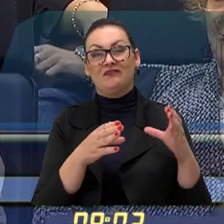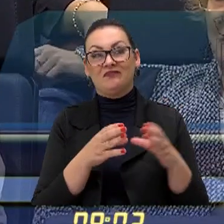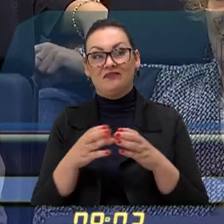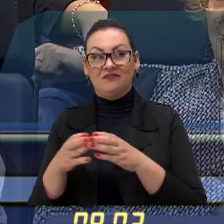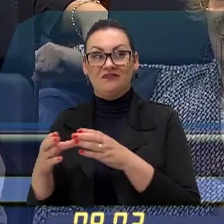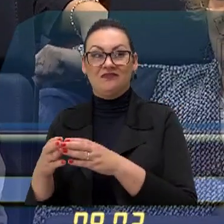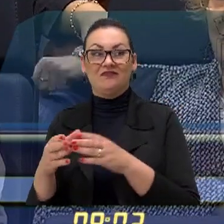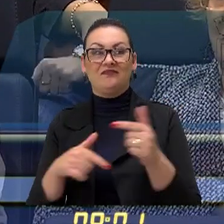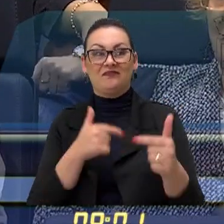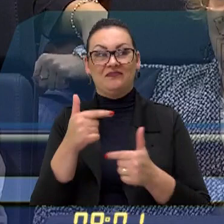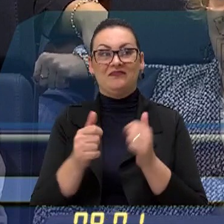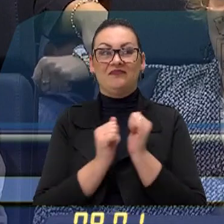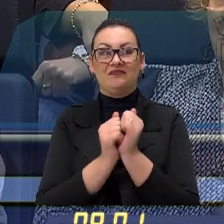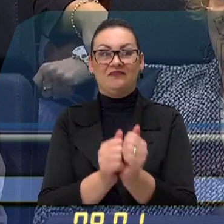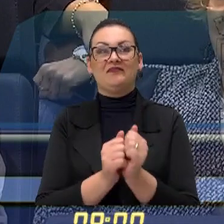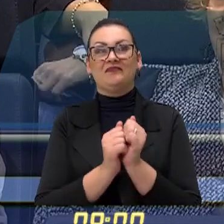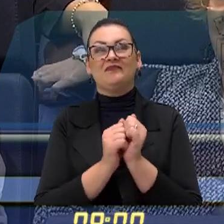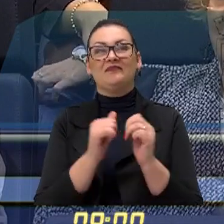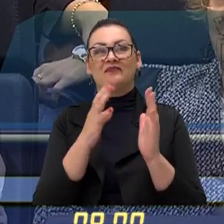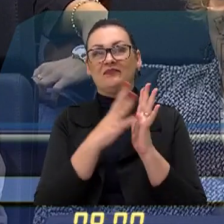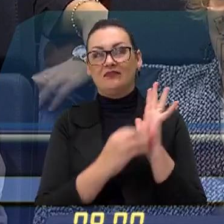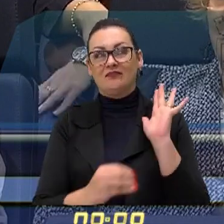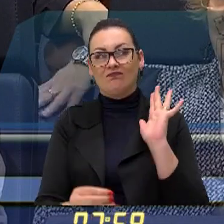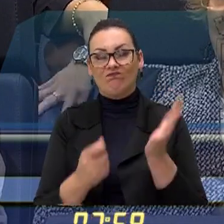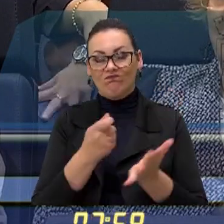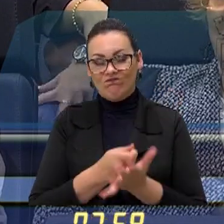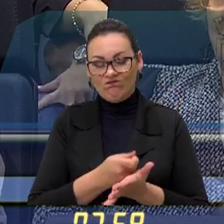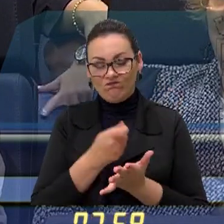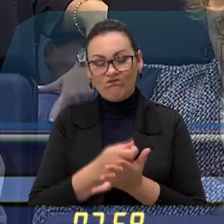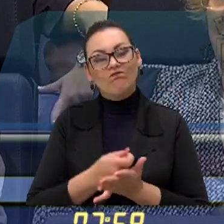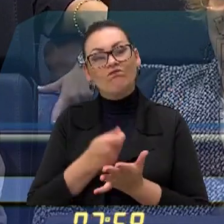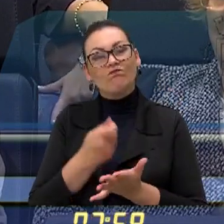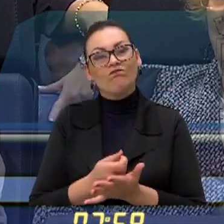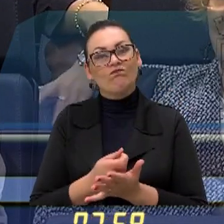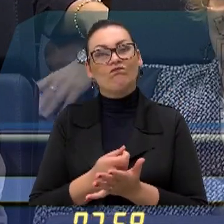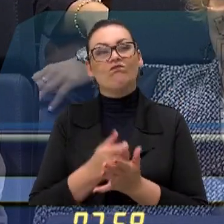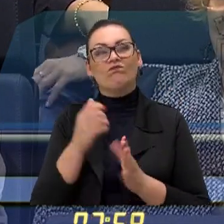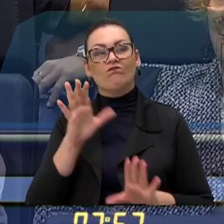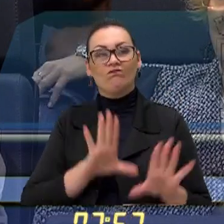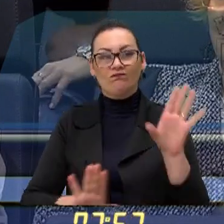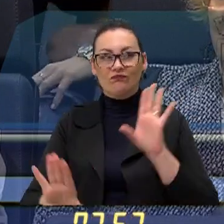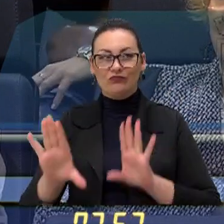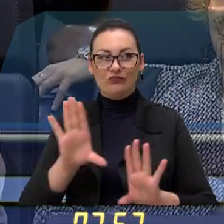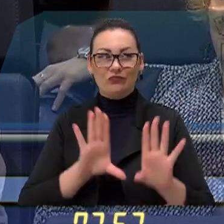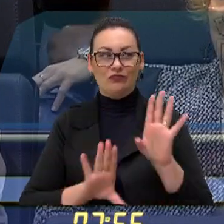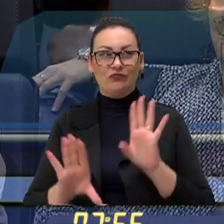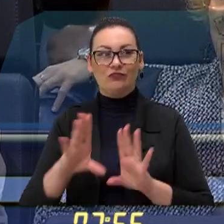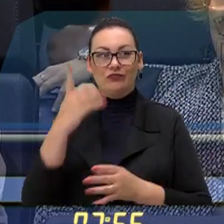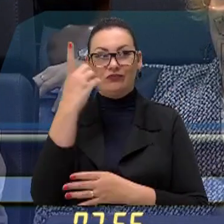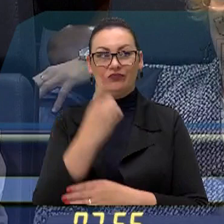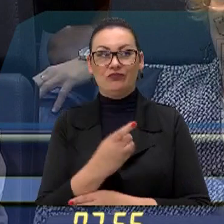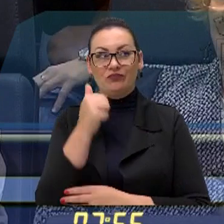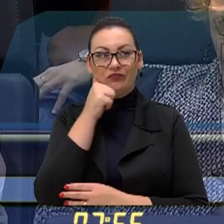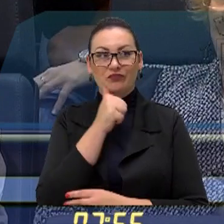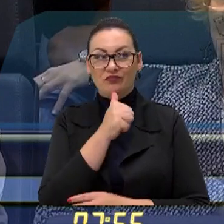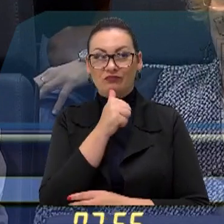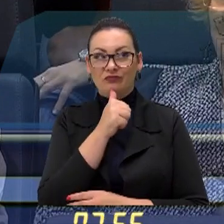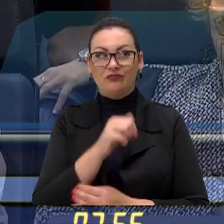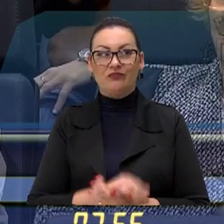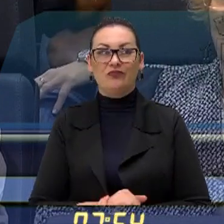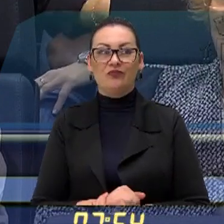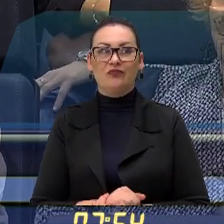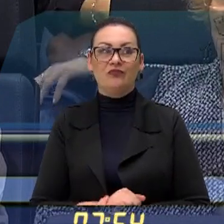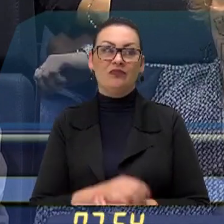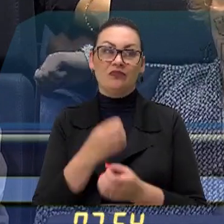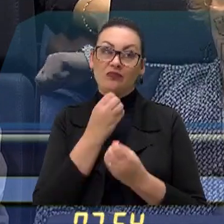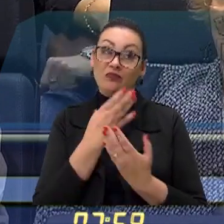companheiras, que são um exemplo de determinação por uma causa na defesa dos direitos da mulher.